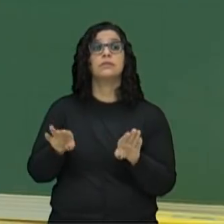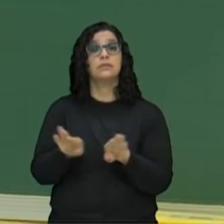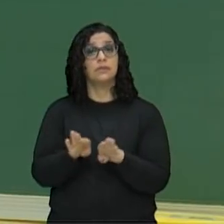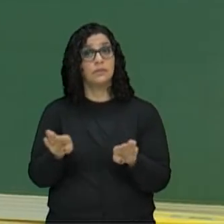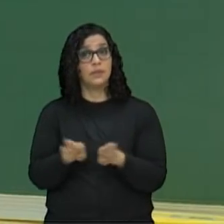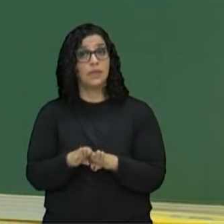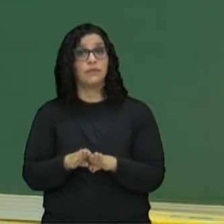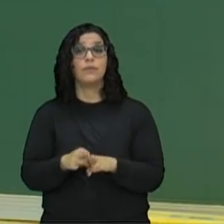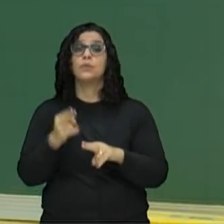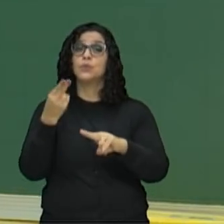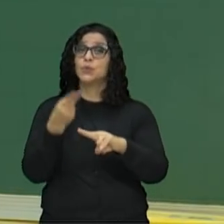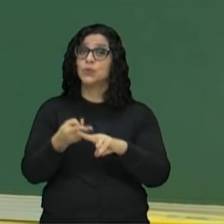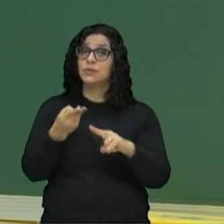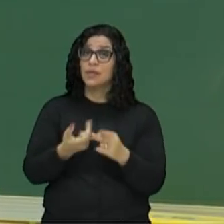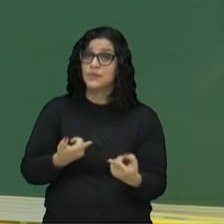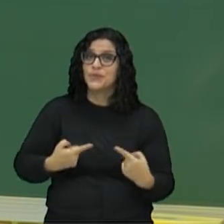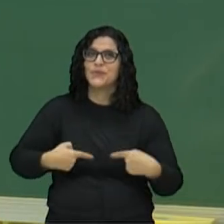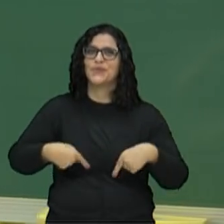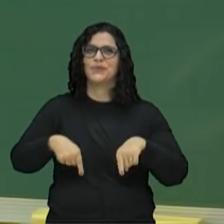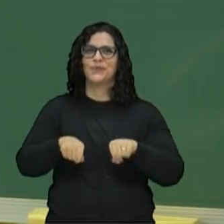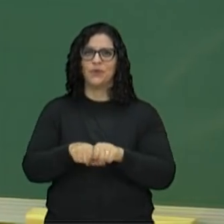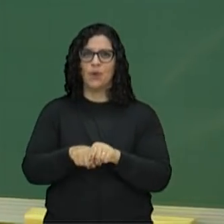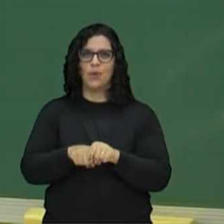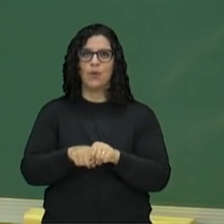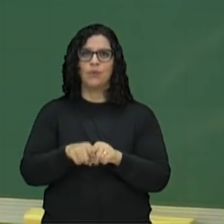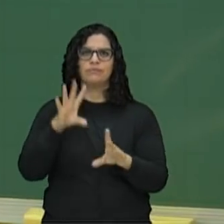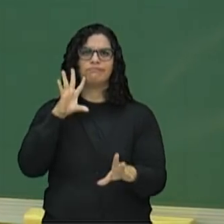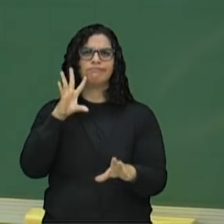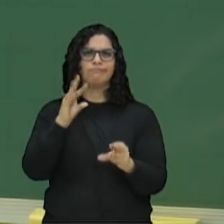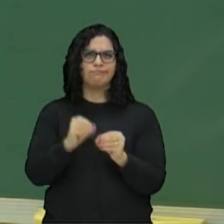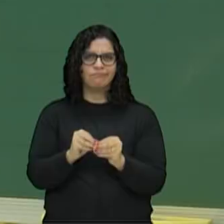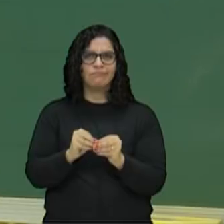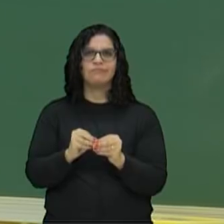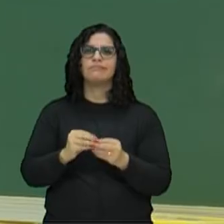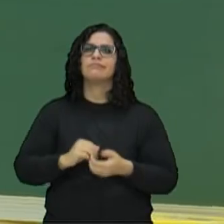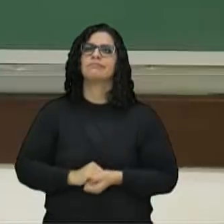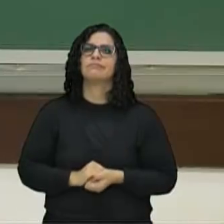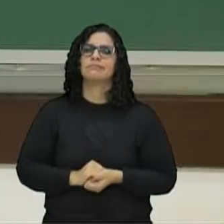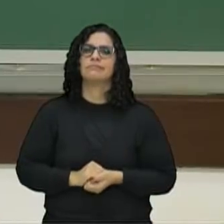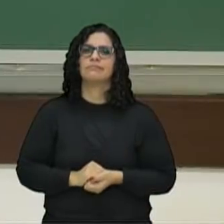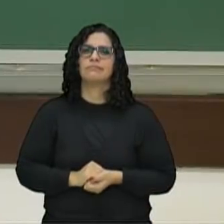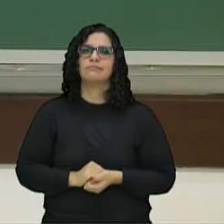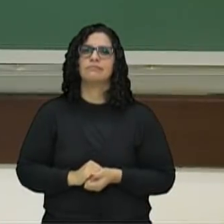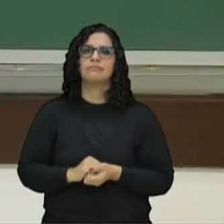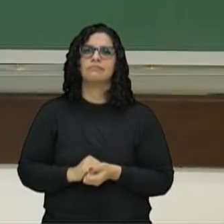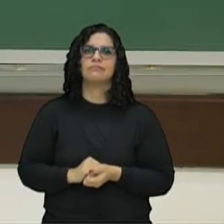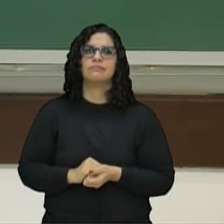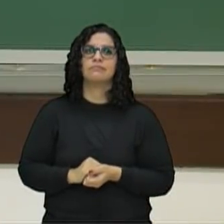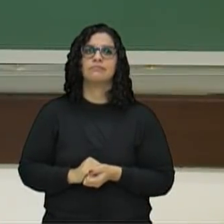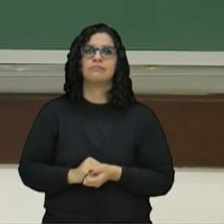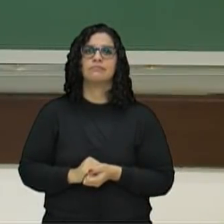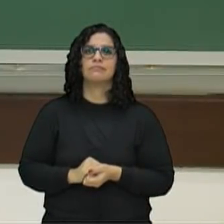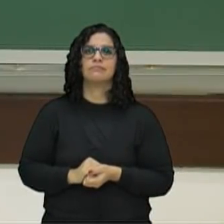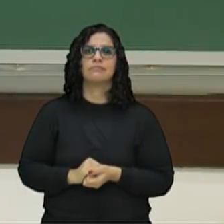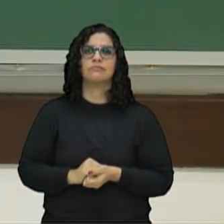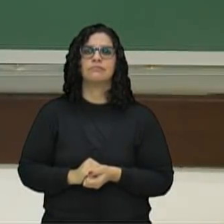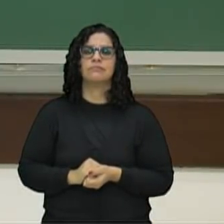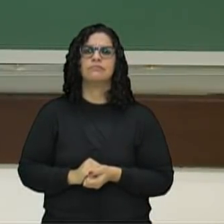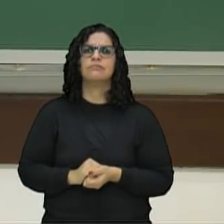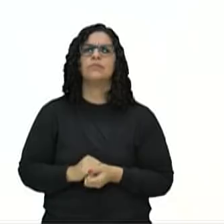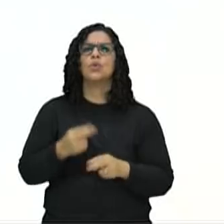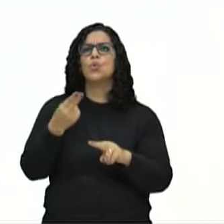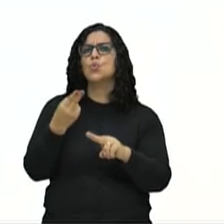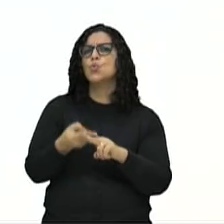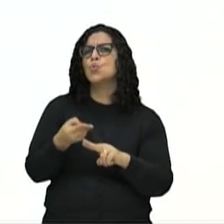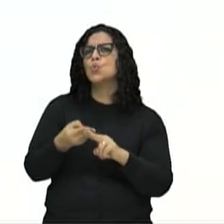questão, e nós temos ali uma reflexão, nós temos um quiz. O